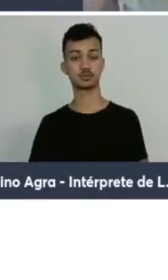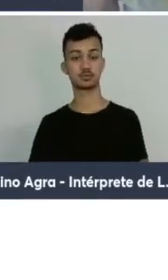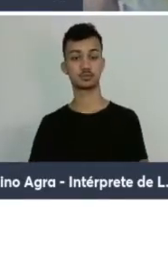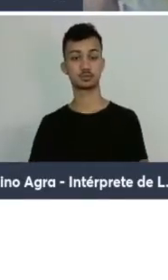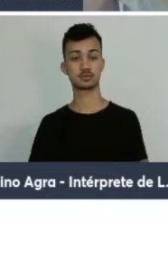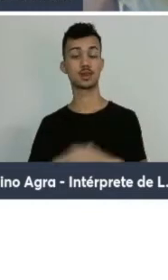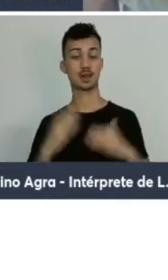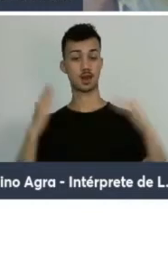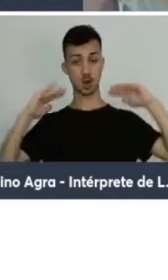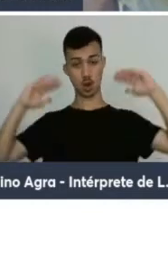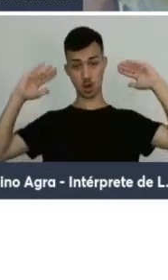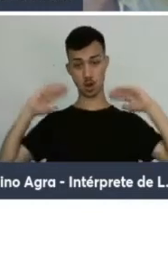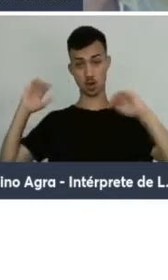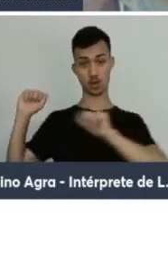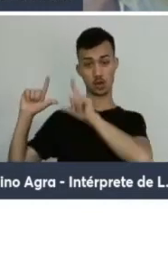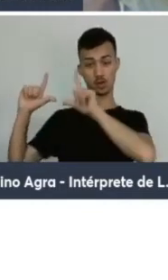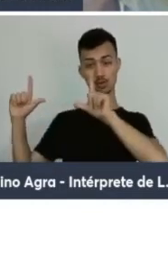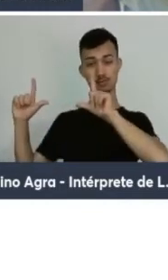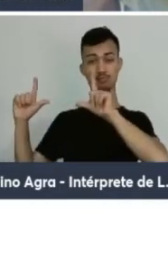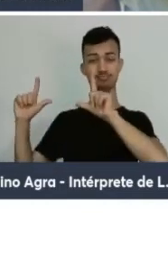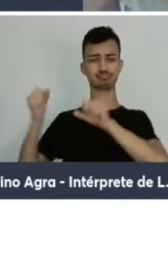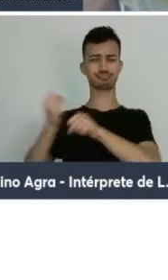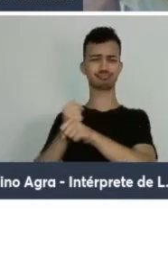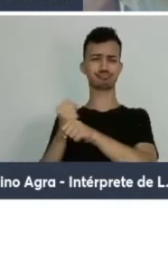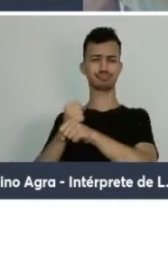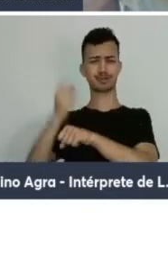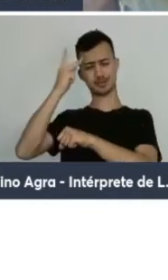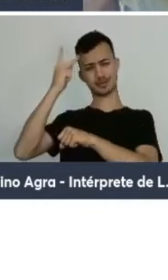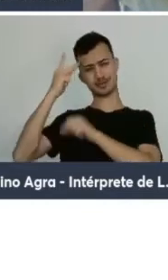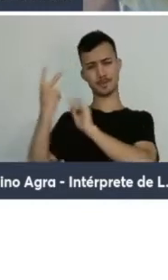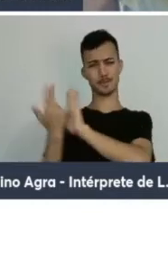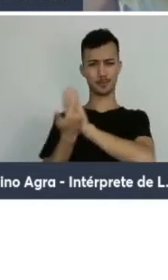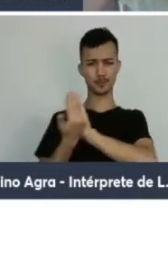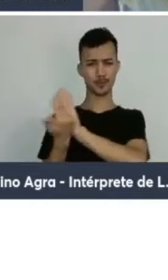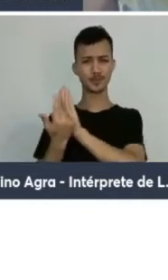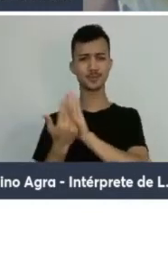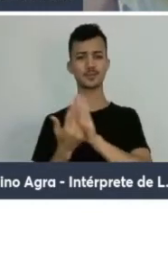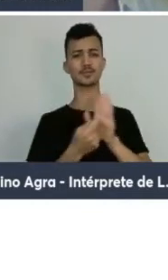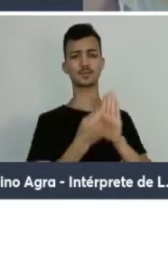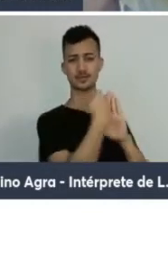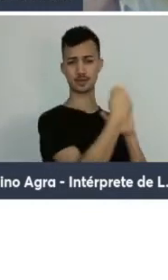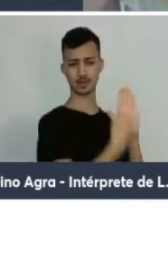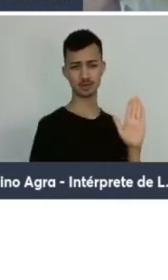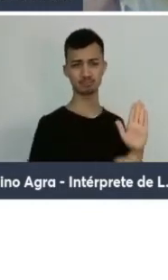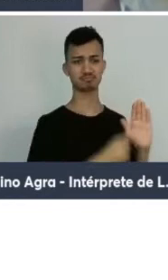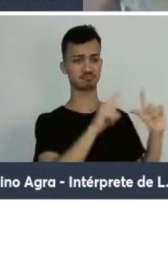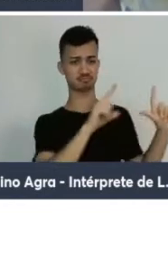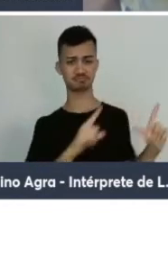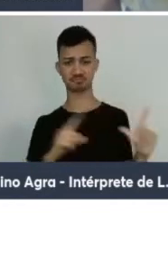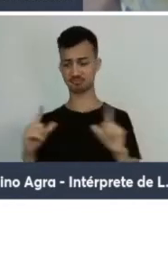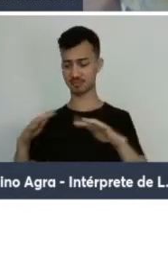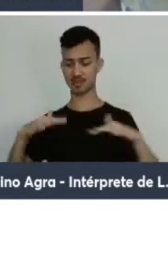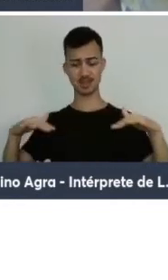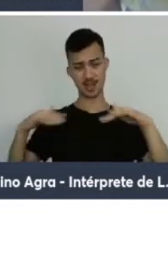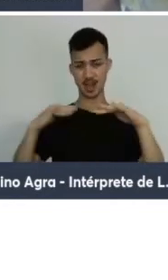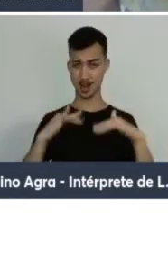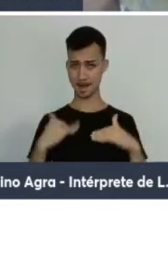tem um quadro da cidade de São Paulo antigo, né, e uma lousa. Tô na minha sala, né, na salinha, né, que eu moro,